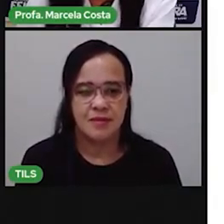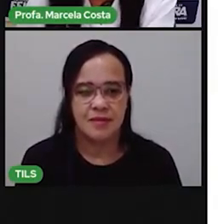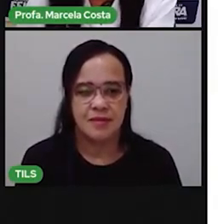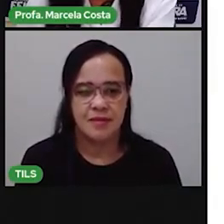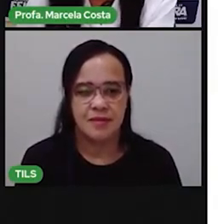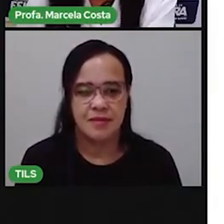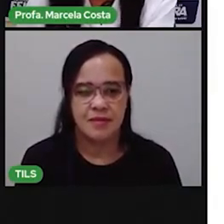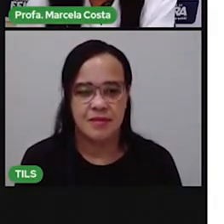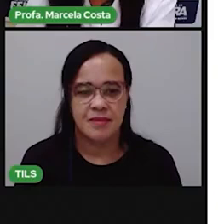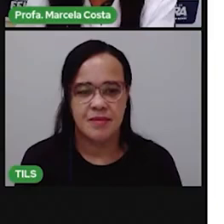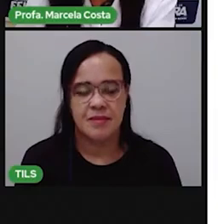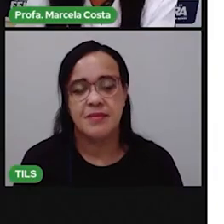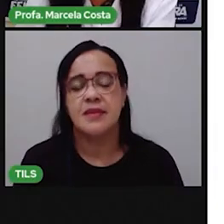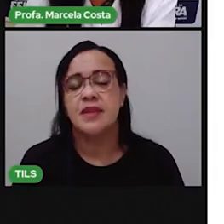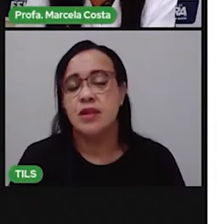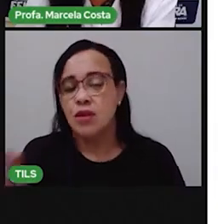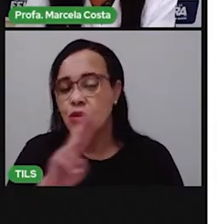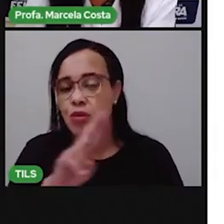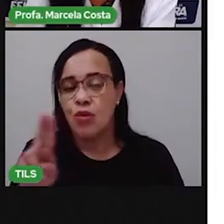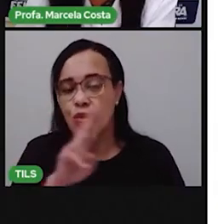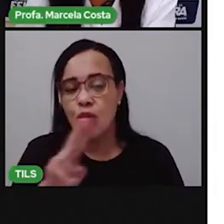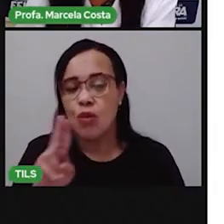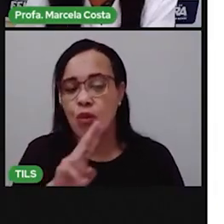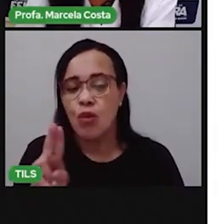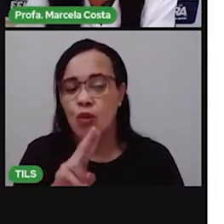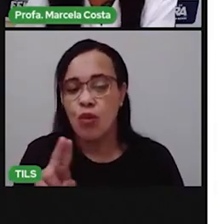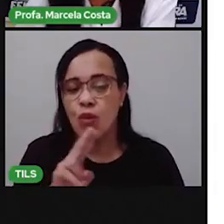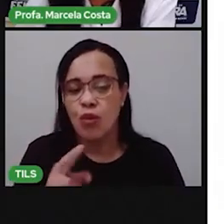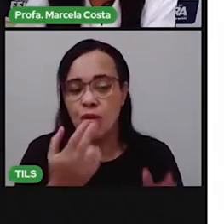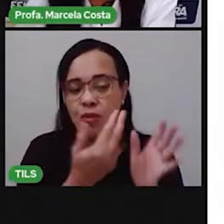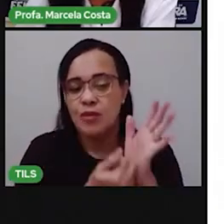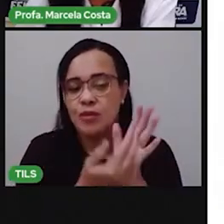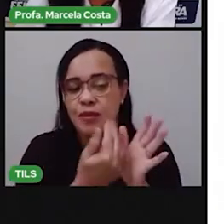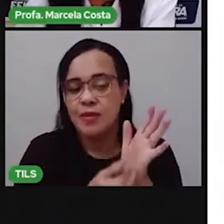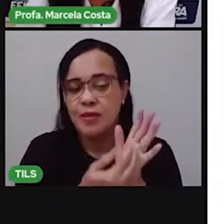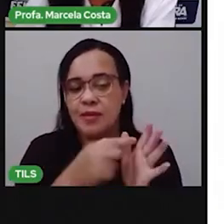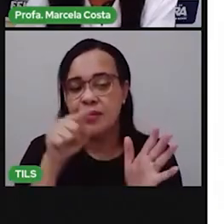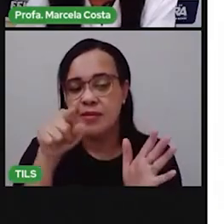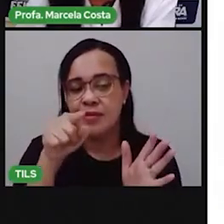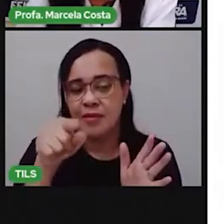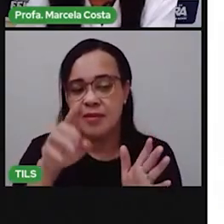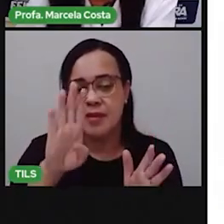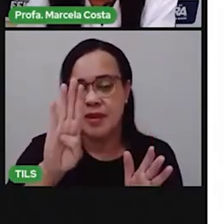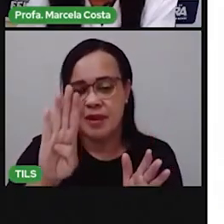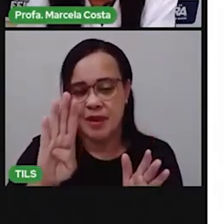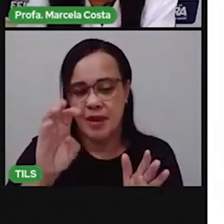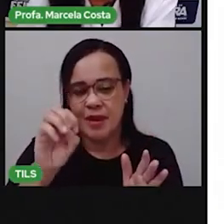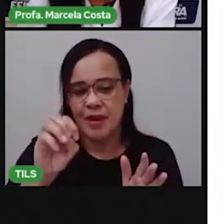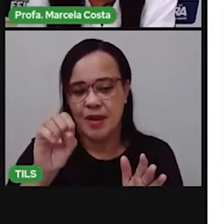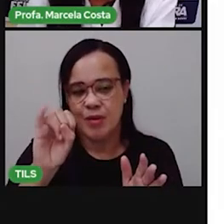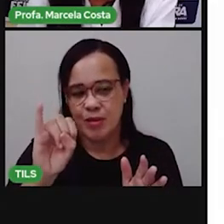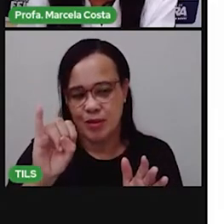Então, o nome da figura é boi, não é isso? Boi.